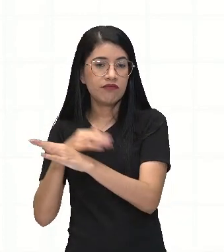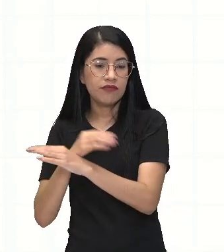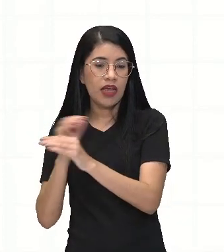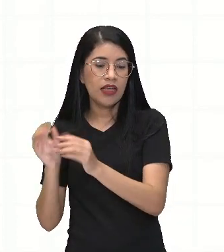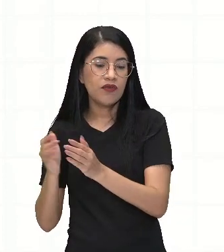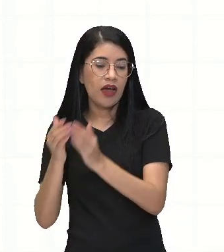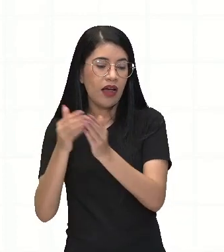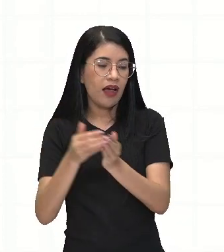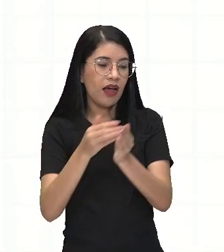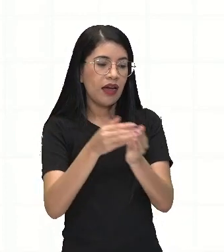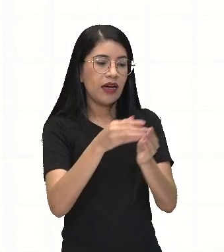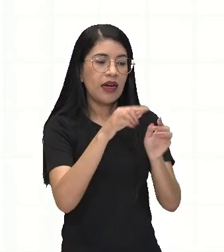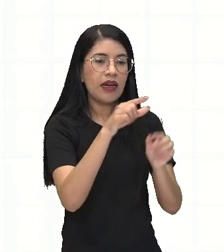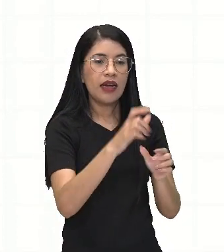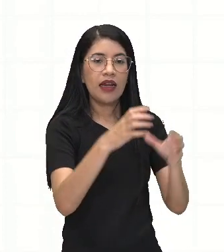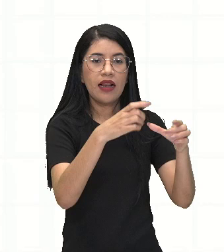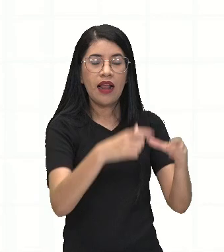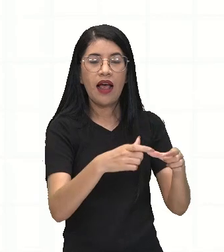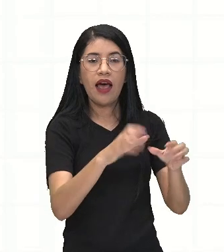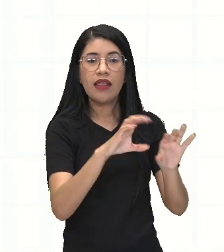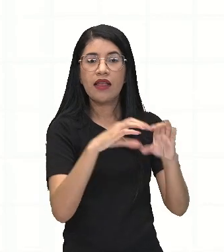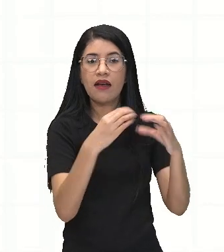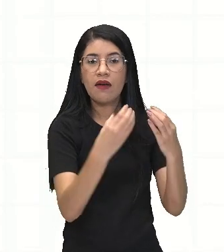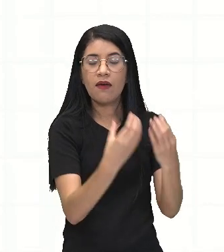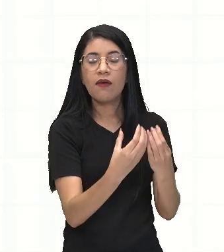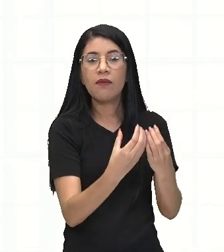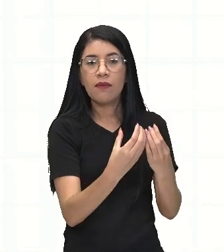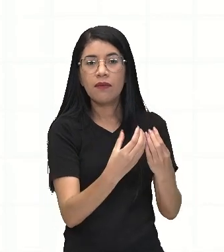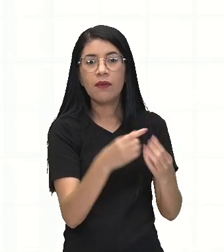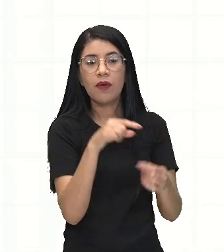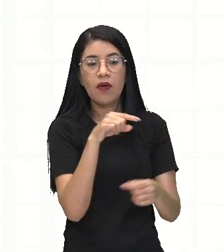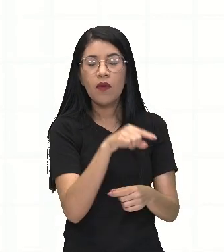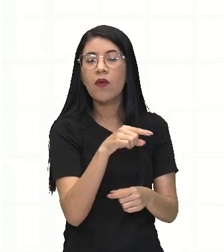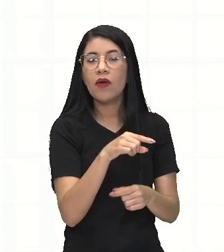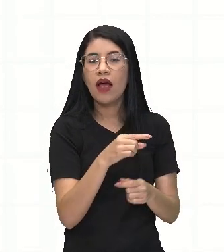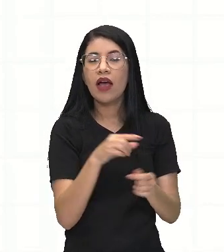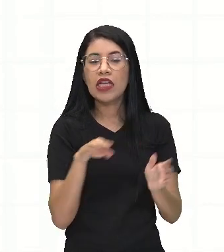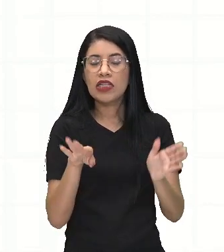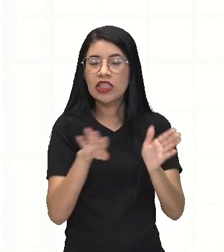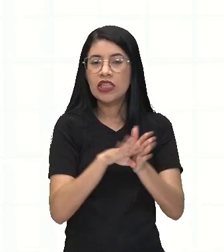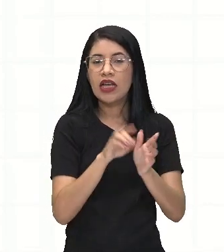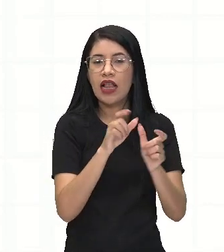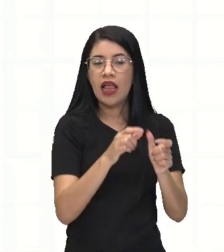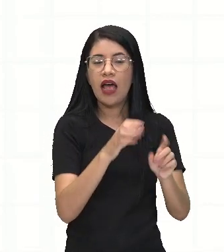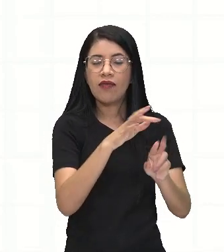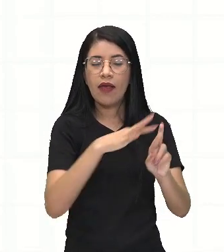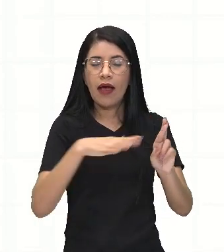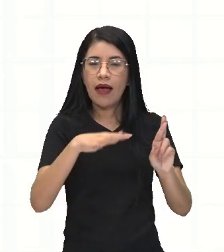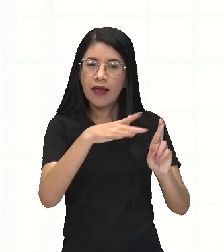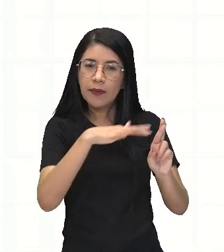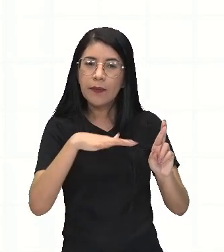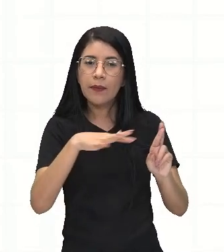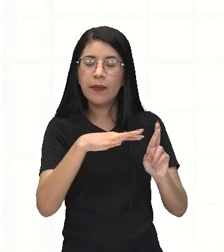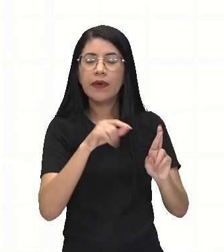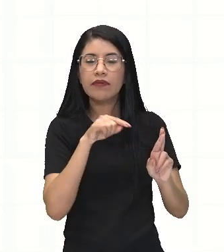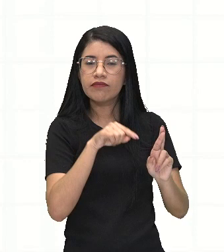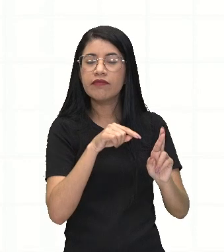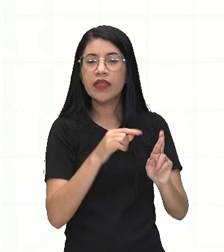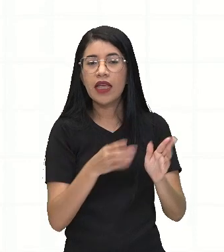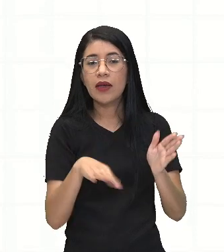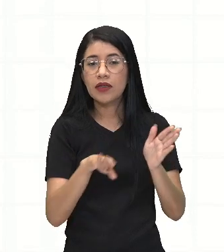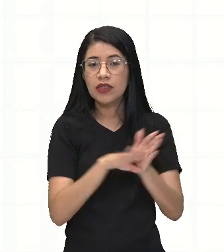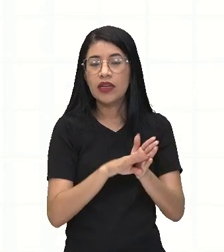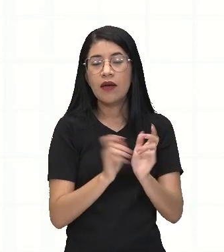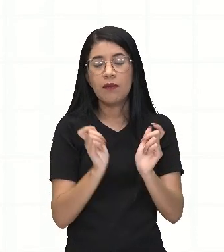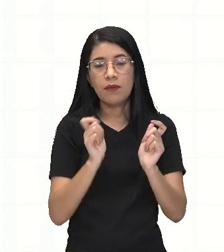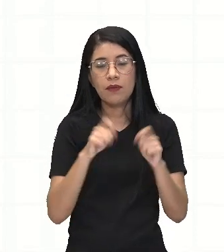e ela vai até onde o ribeirinho mora. Vai até